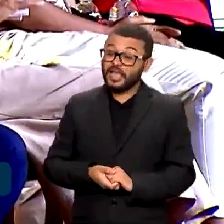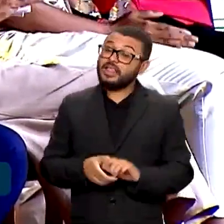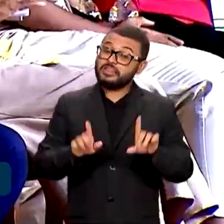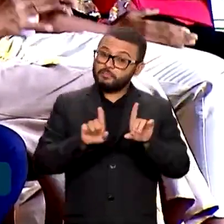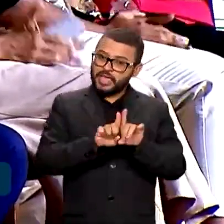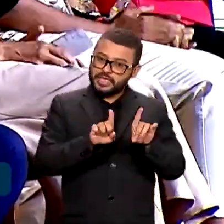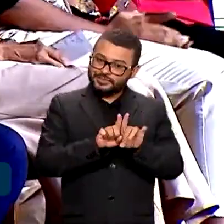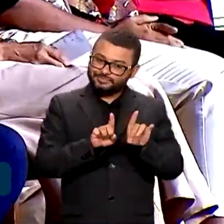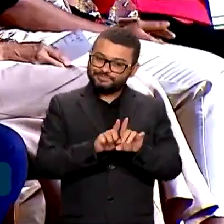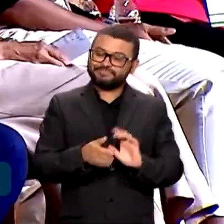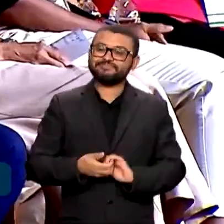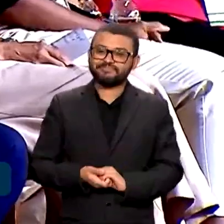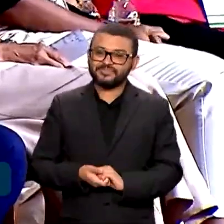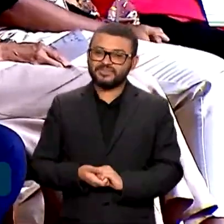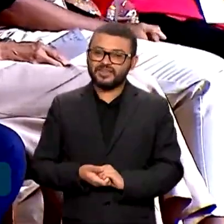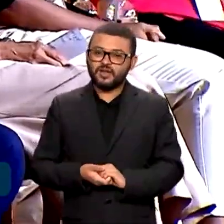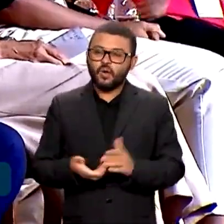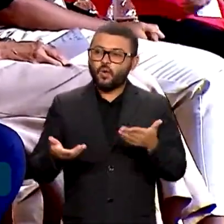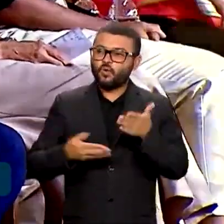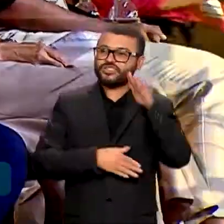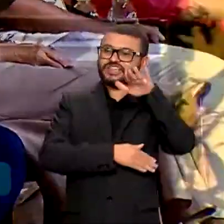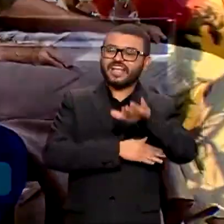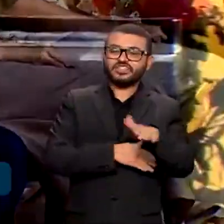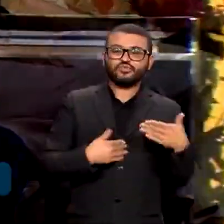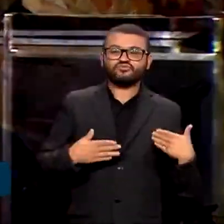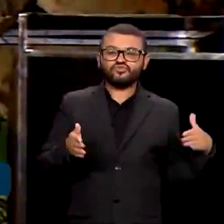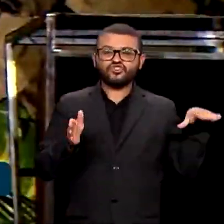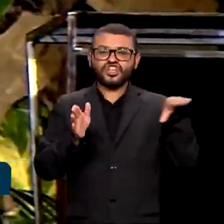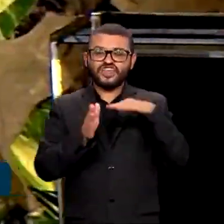Aliás, eu cheguei hoje à tarde,